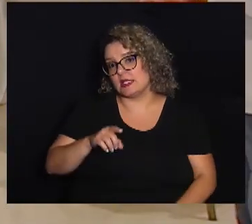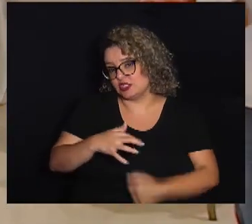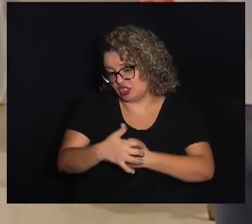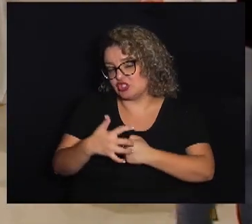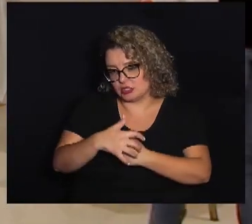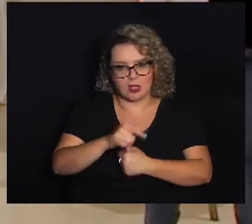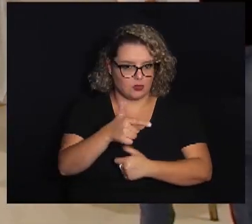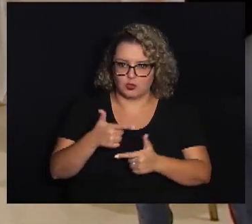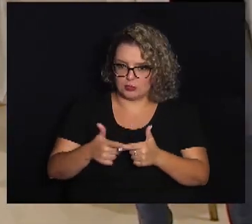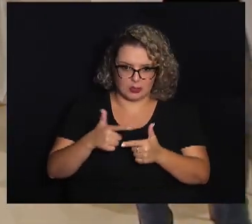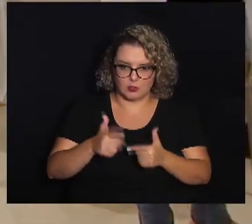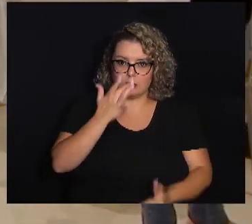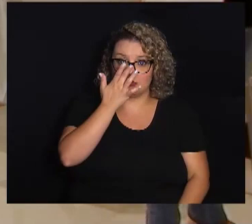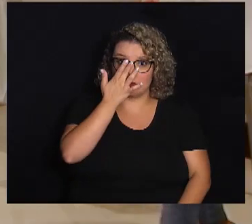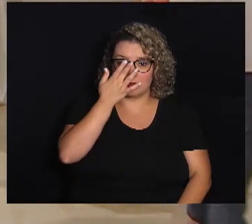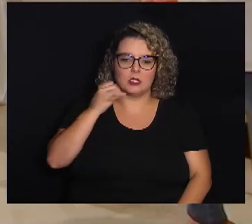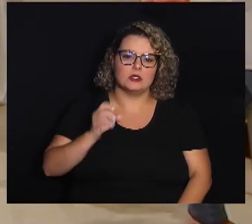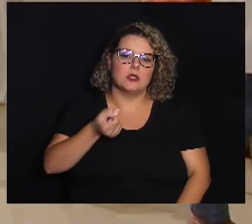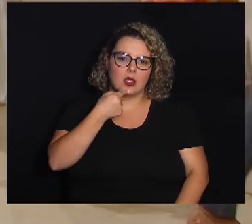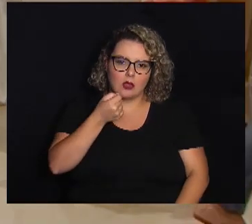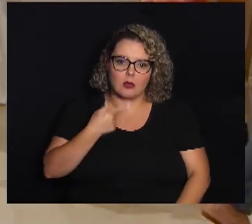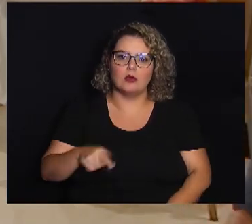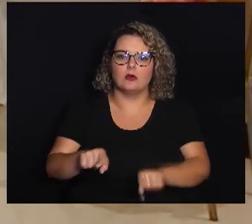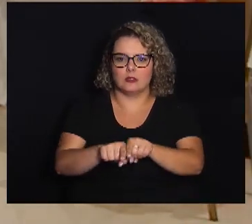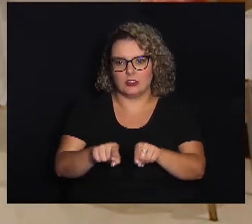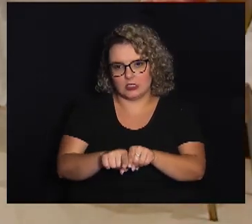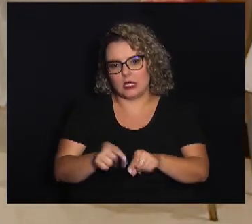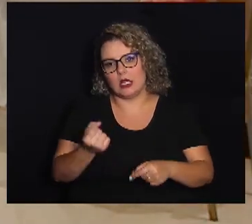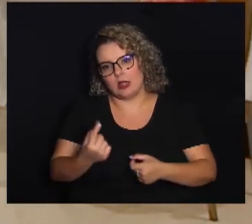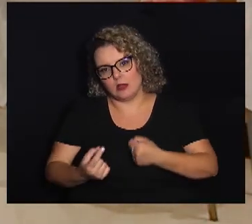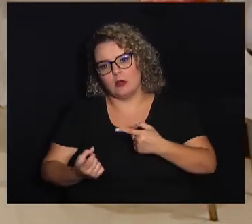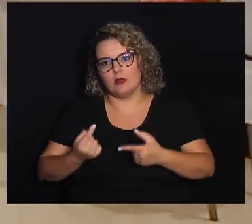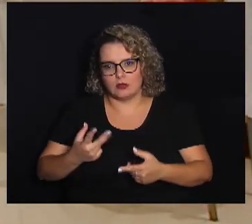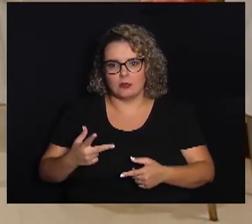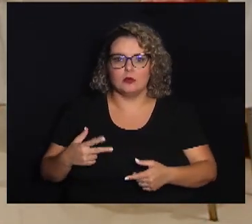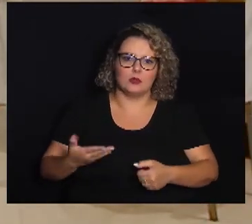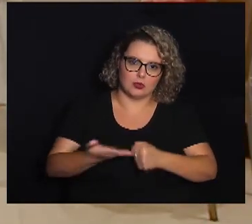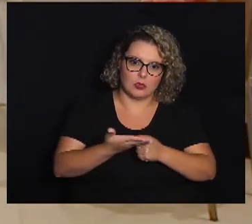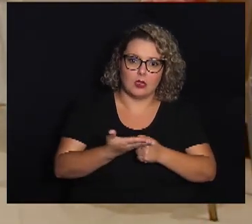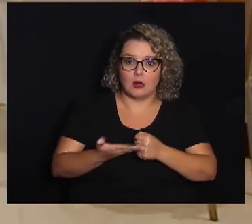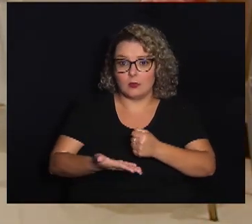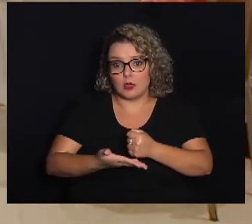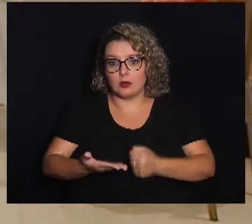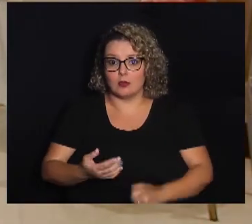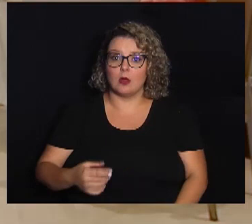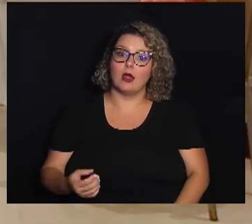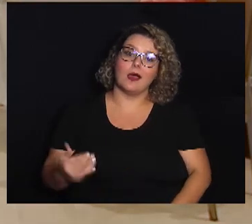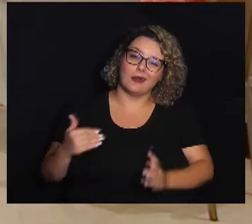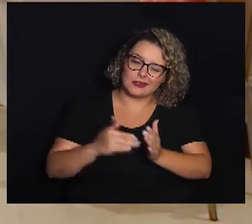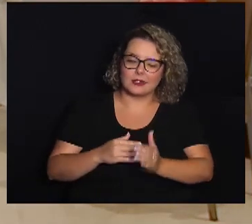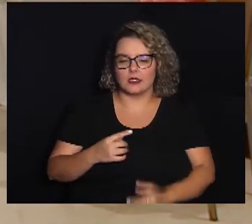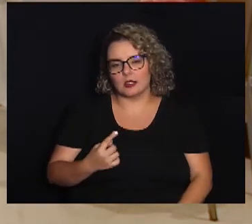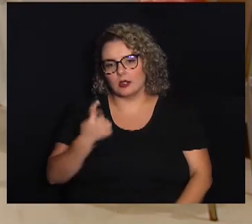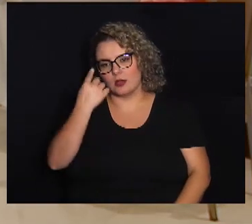tá? Não tem problema. E se você tomar alguns remédios também tem alguns intervalos mínimos. Pelo menos 24 horas